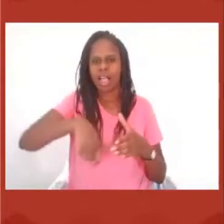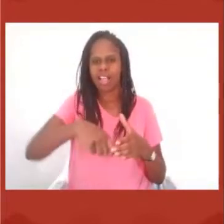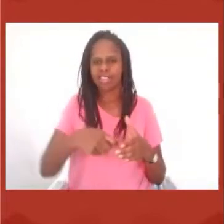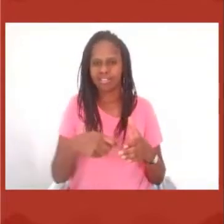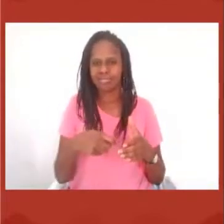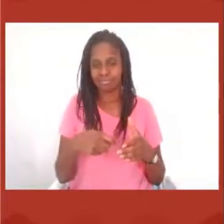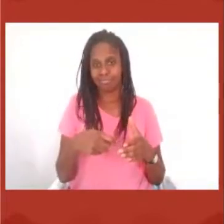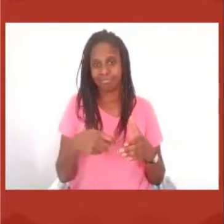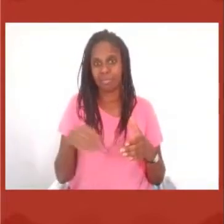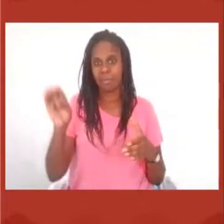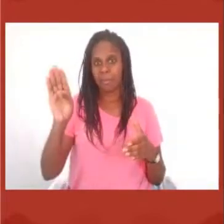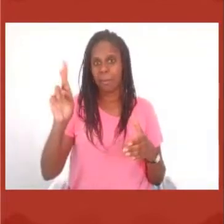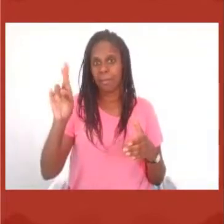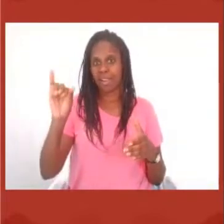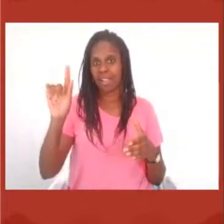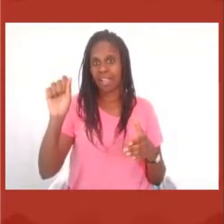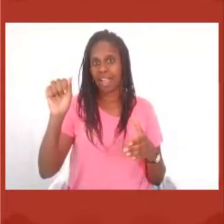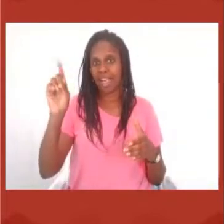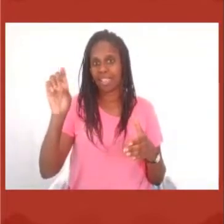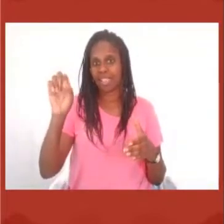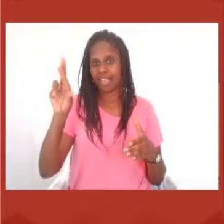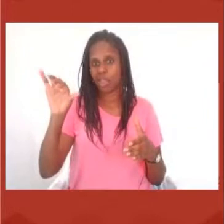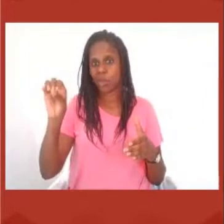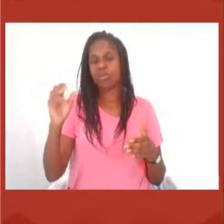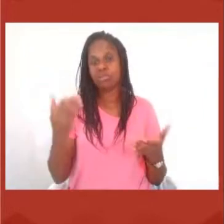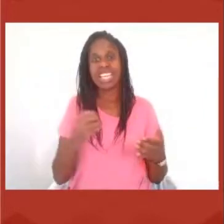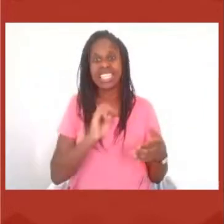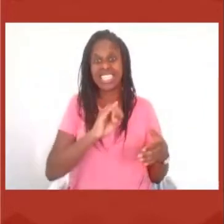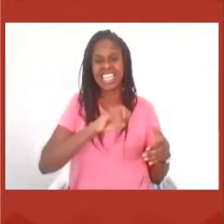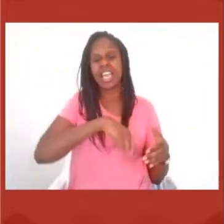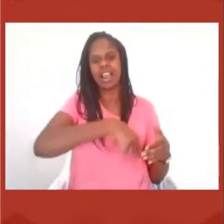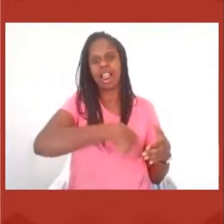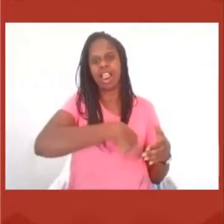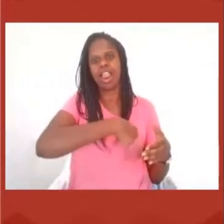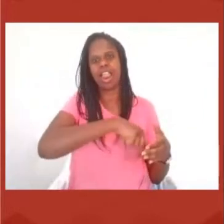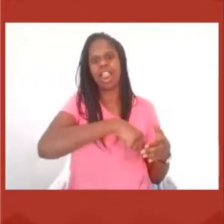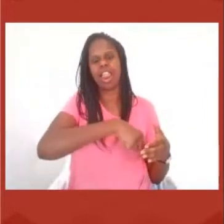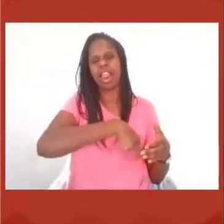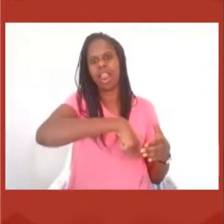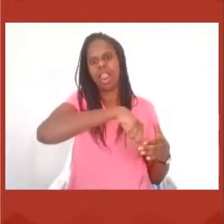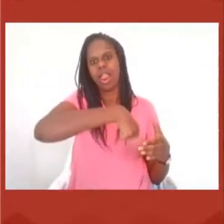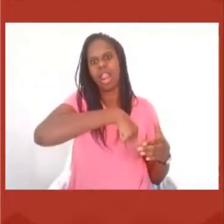duro. Né? Tá dando fome já, gente, esse papo de